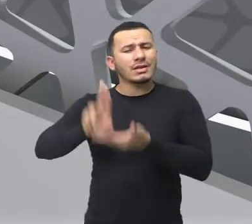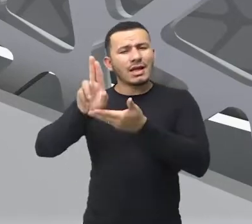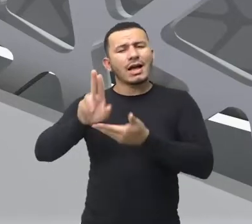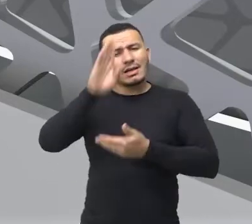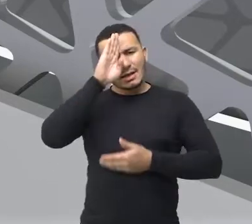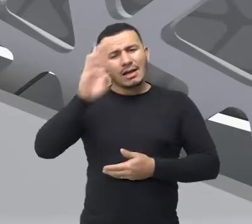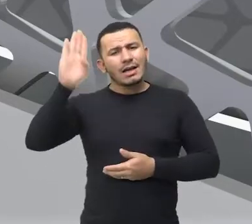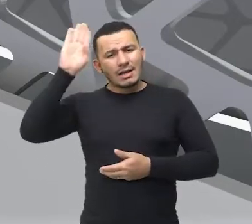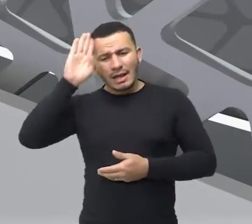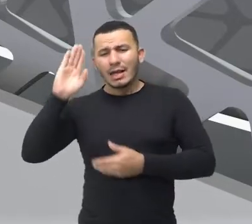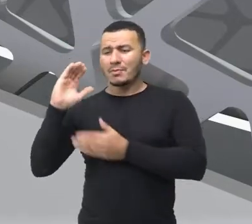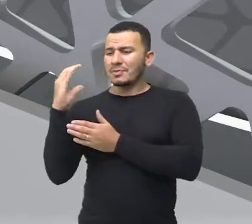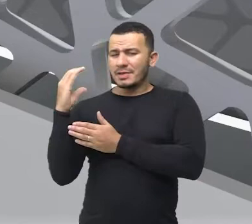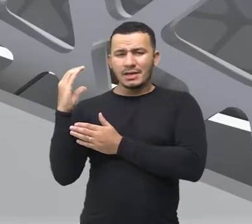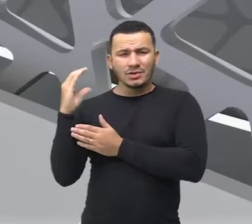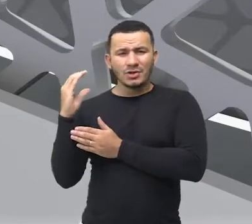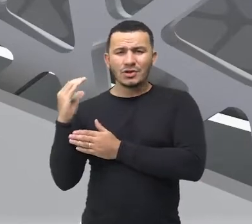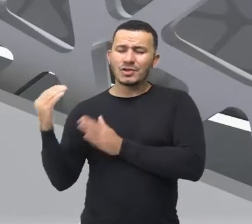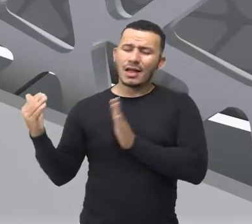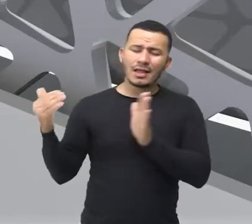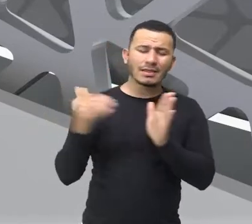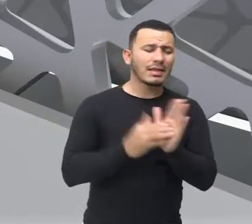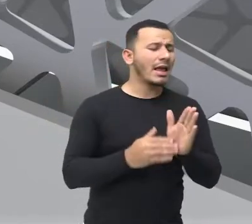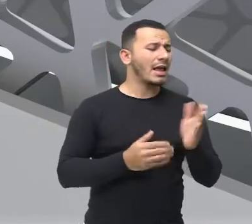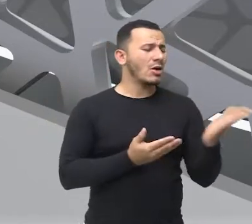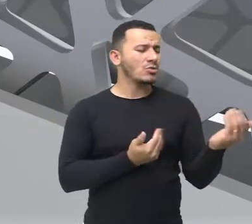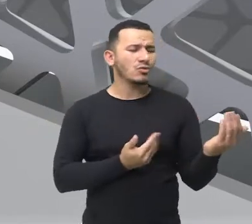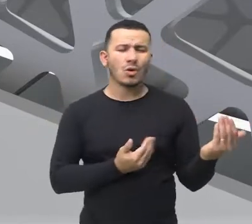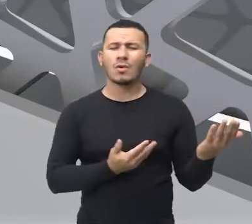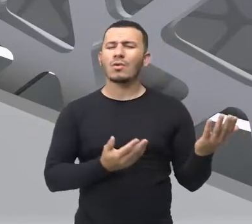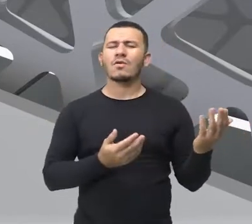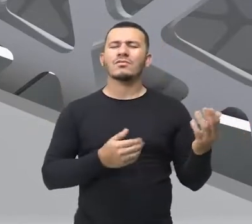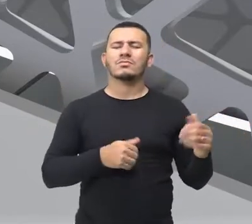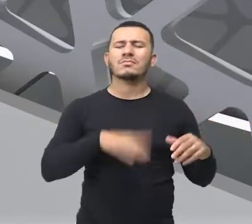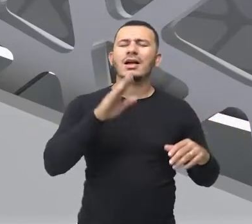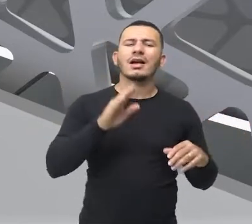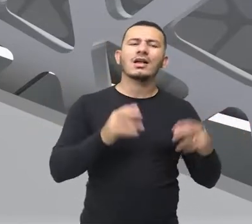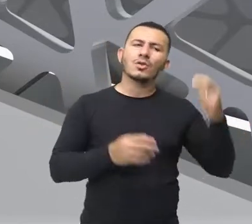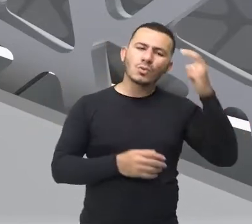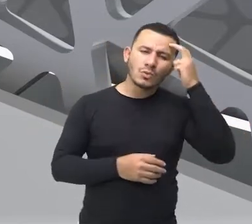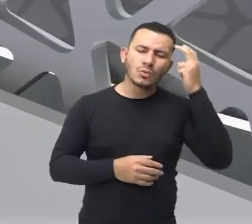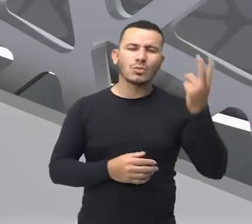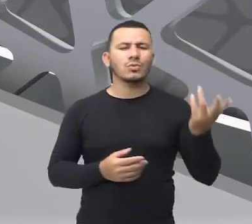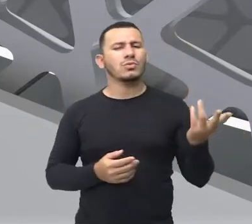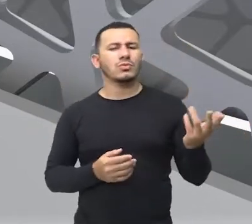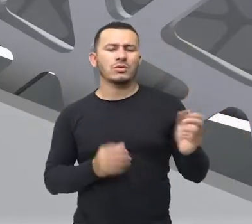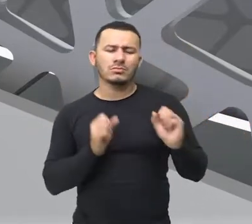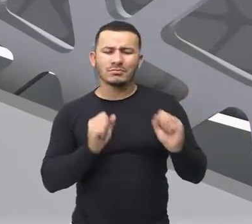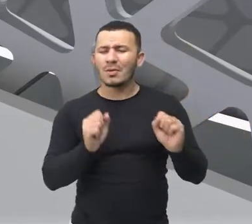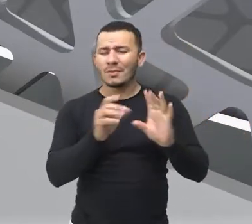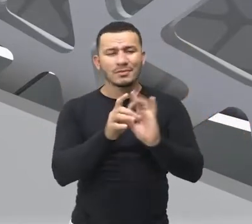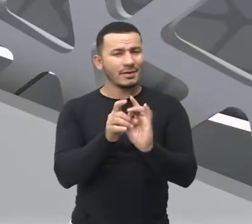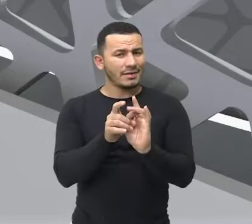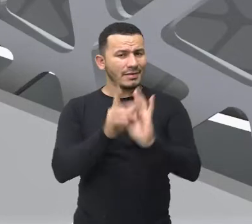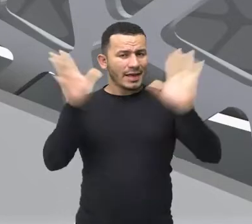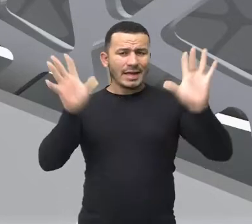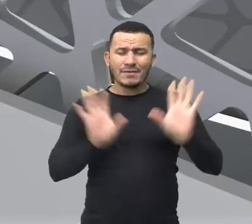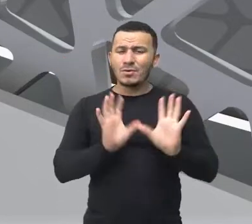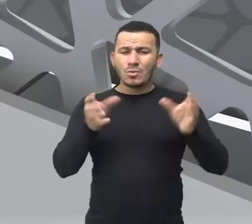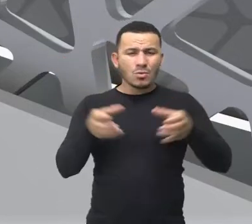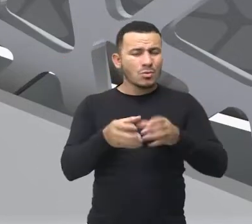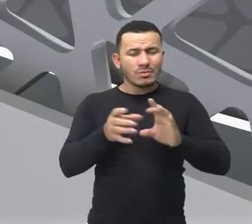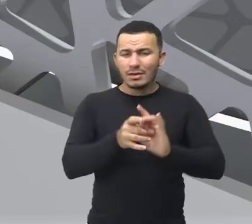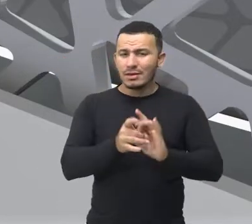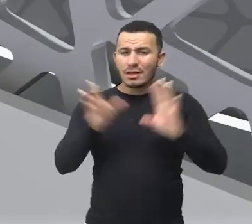universitários, cientistas, até de um outro campo, de jovens mais relacionados à cultura. De repente, percebo que todas essas